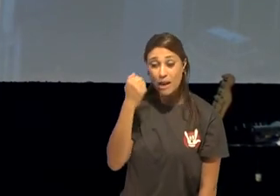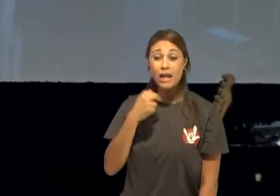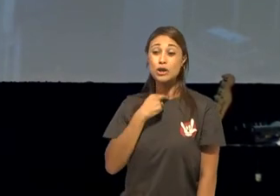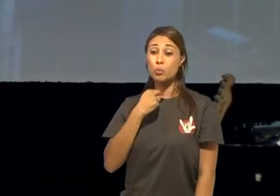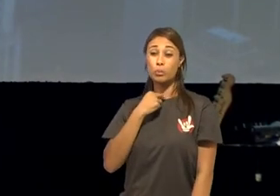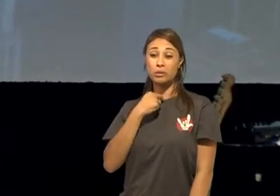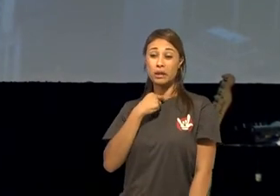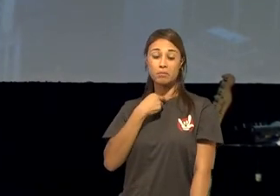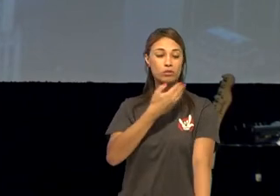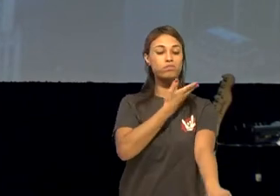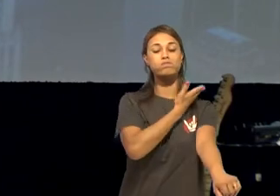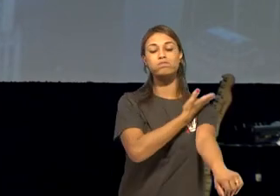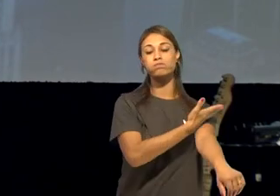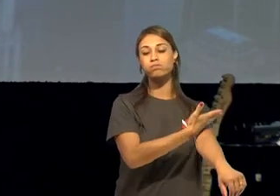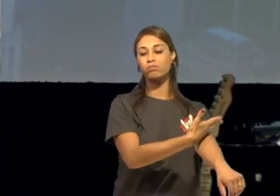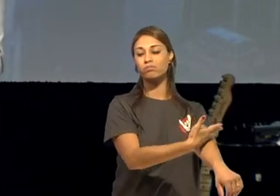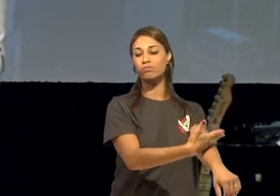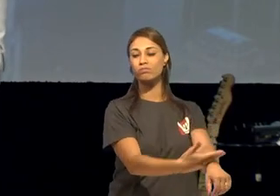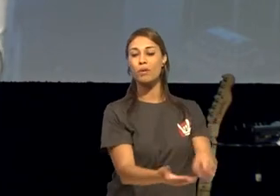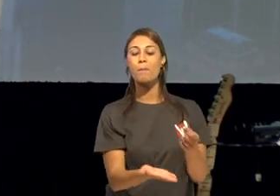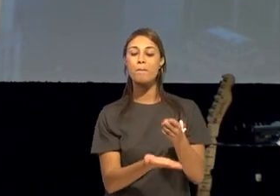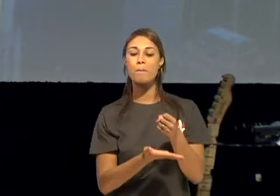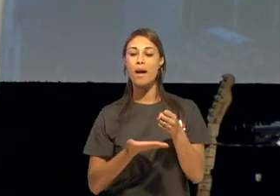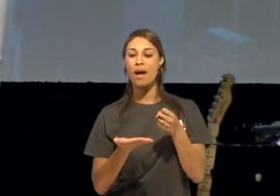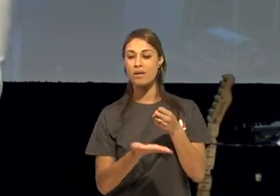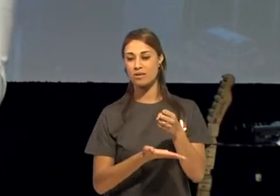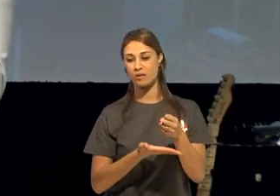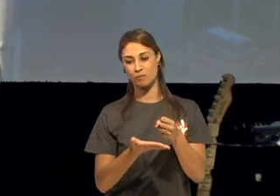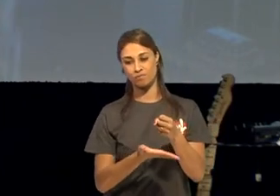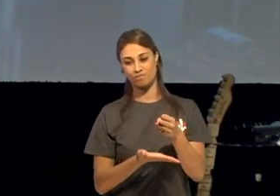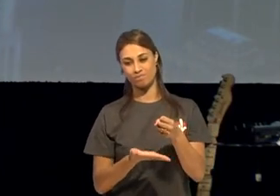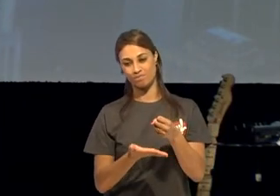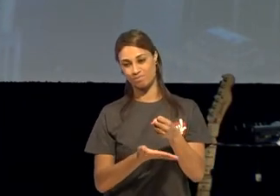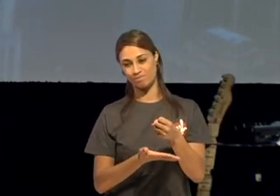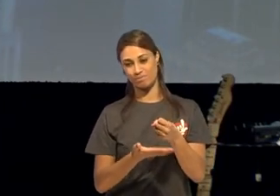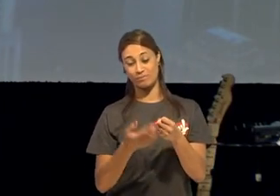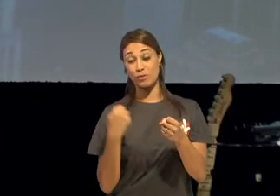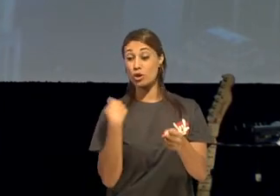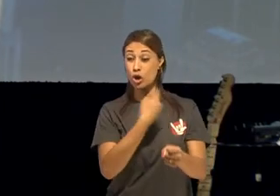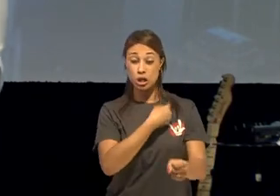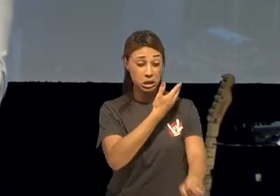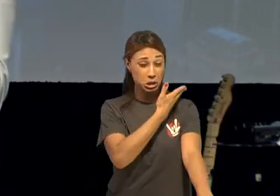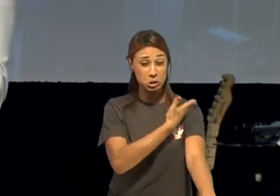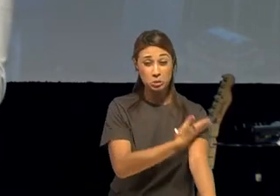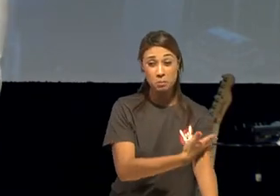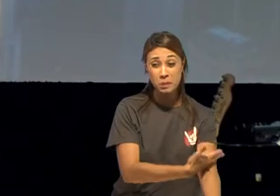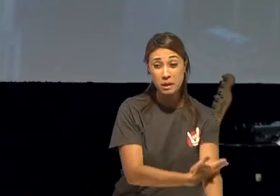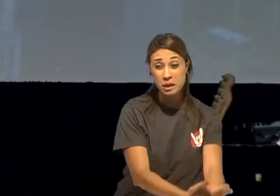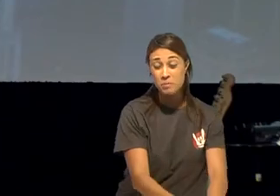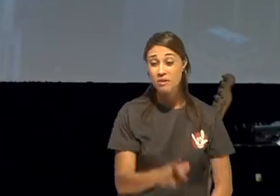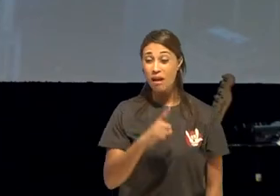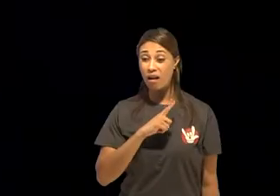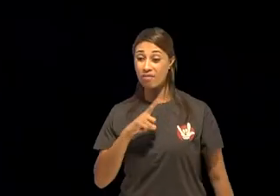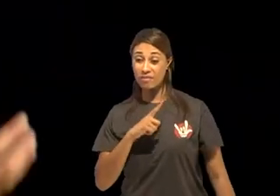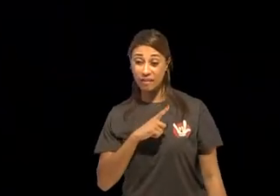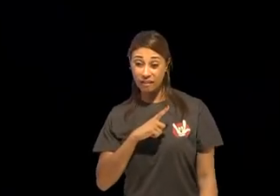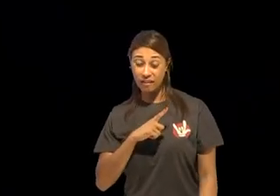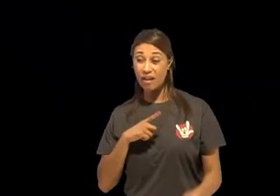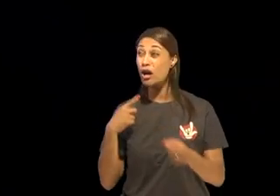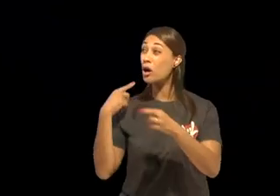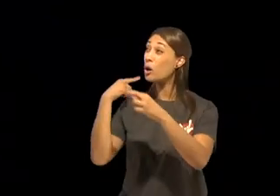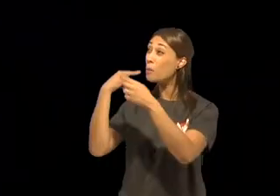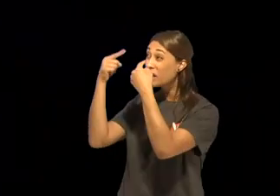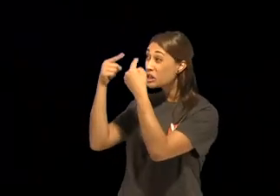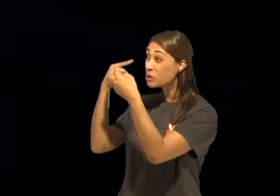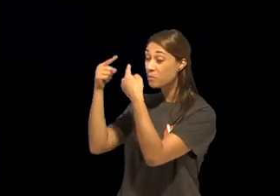sermos superficiais. Nós nos acostumamos a termos um relacionamento com Deus superficial, a